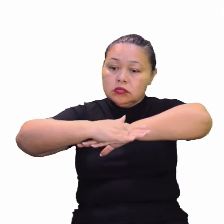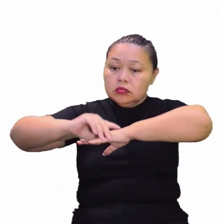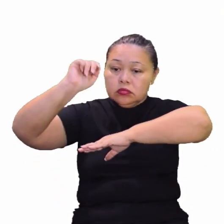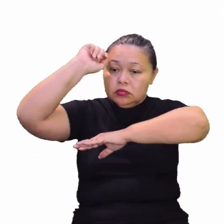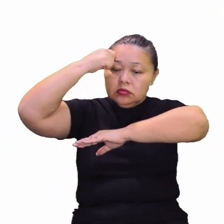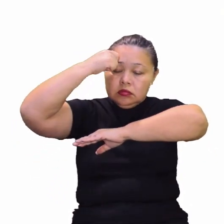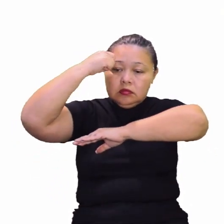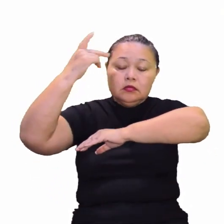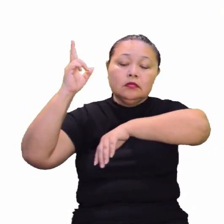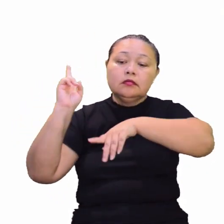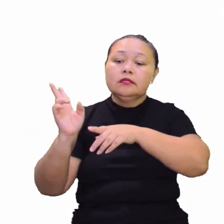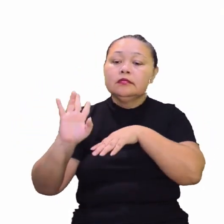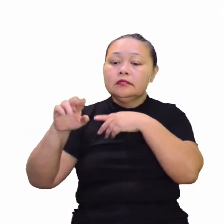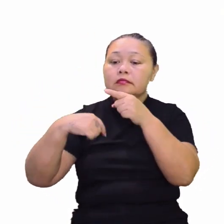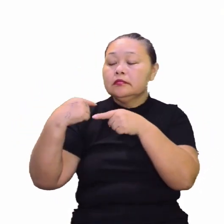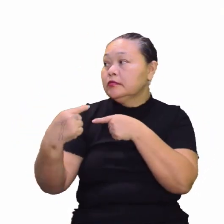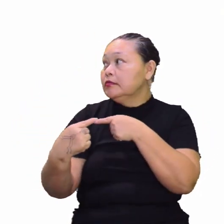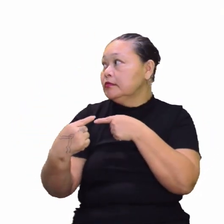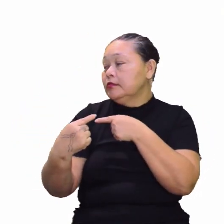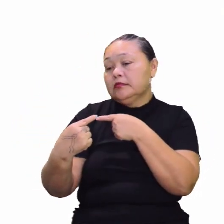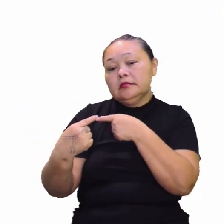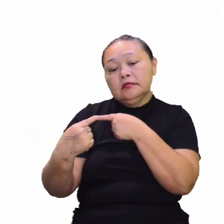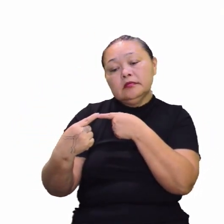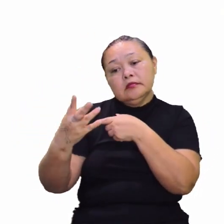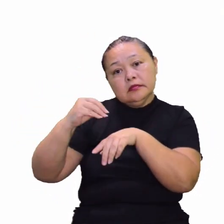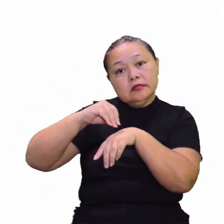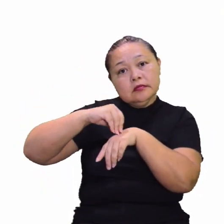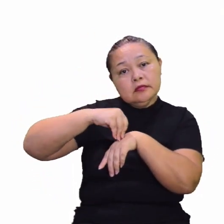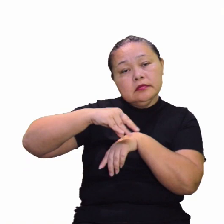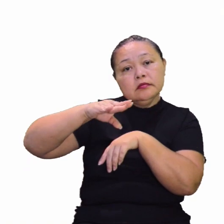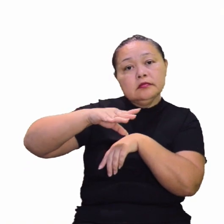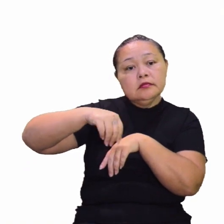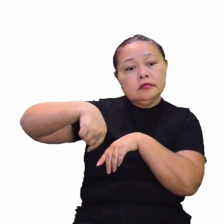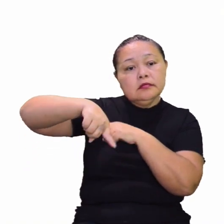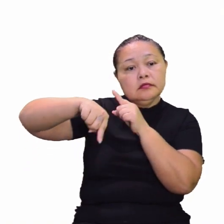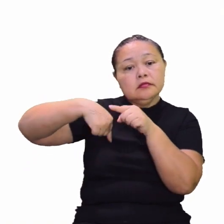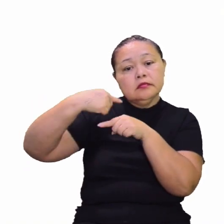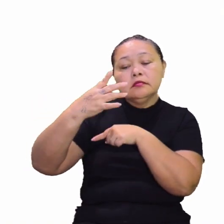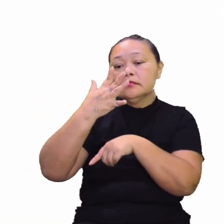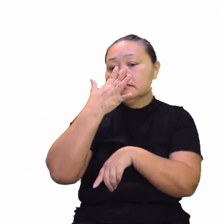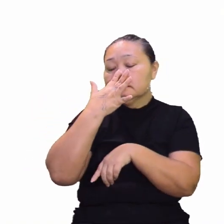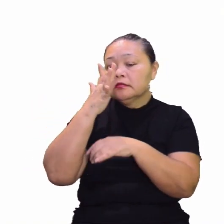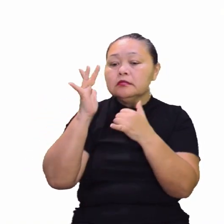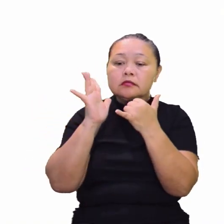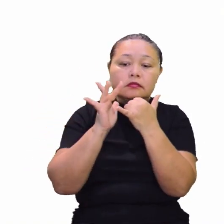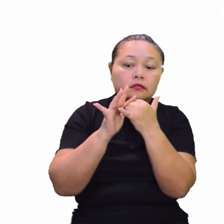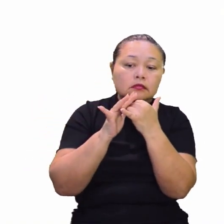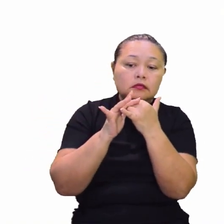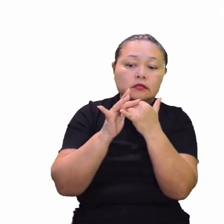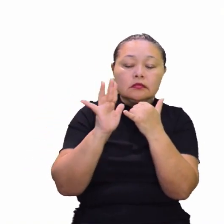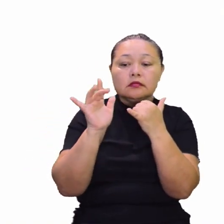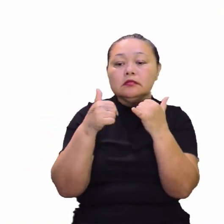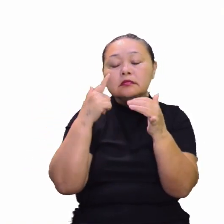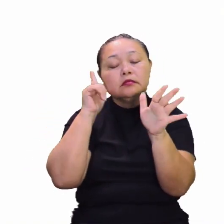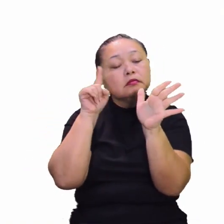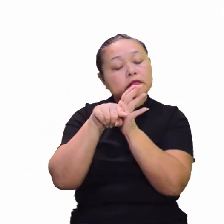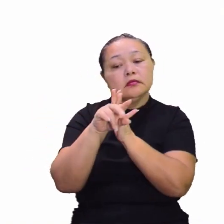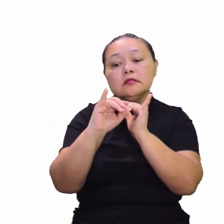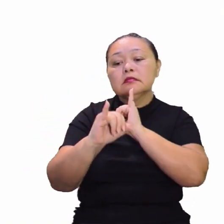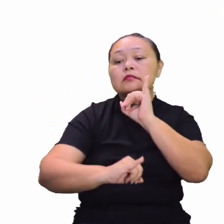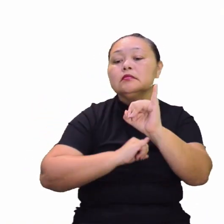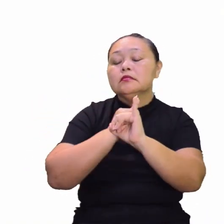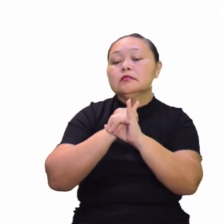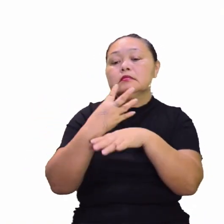certeza, exatamente. Entendeu? Depois você pode até, uma dica para vocês aí, assistir lá no YouTube ou de repente pesquisar na